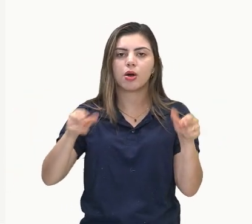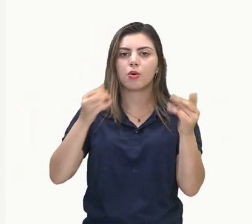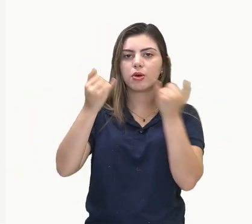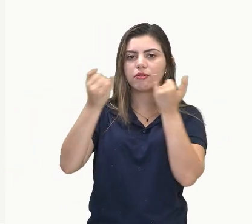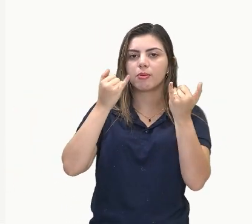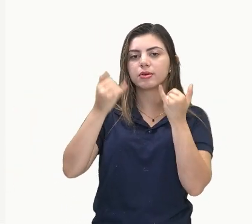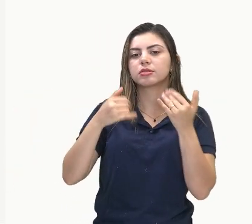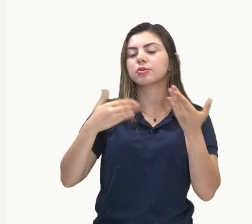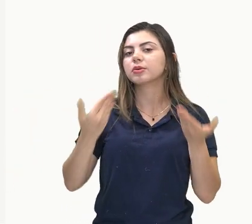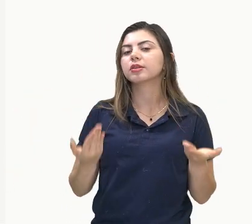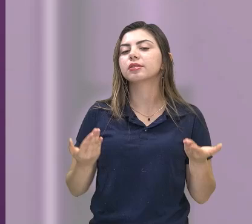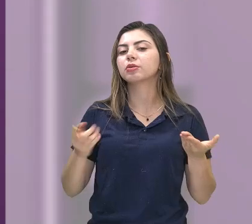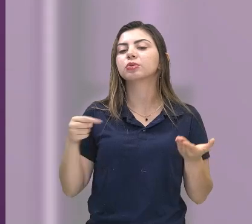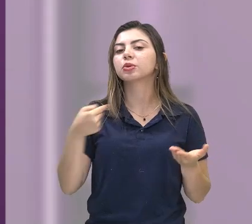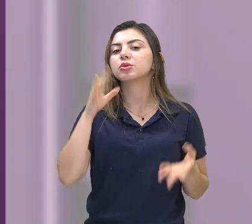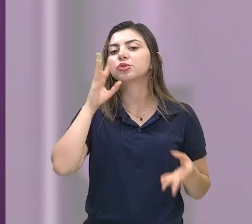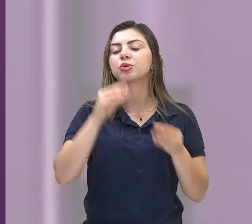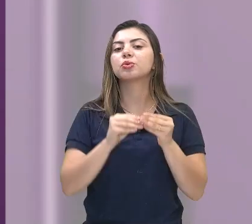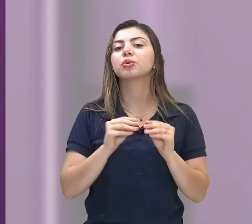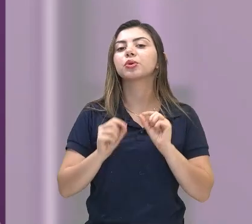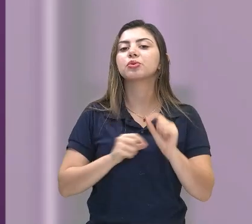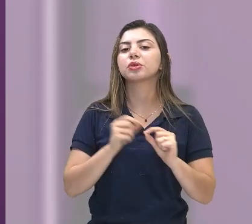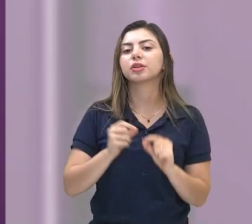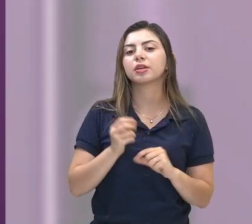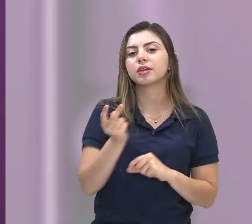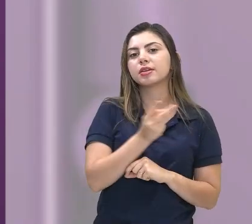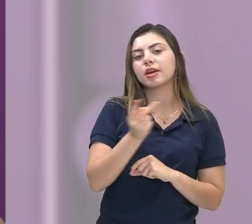que as duas circunferências são